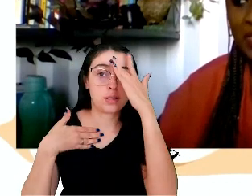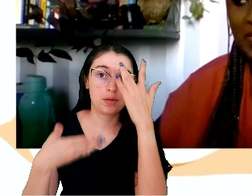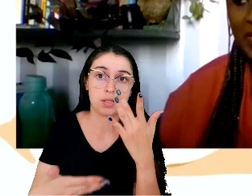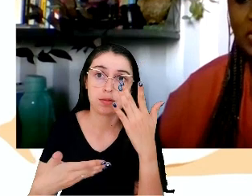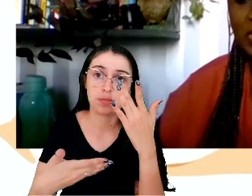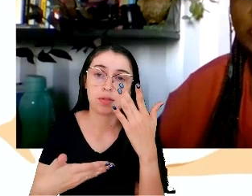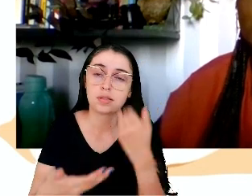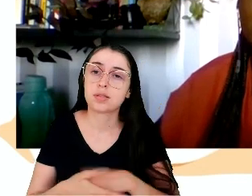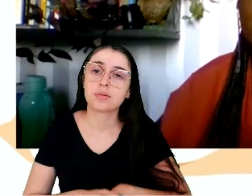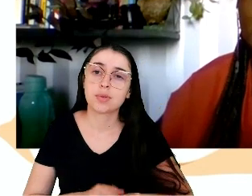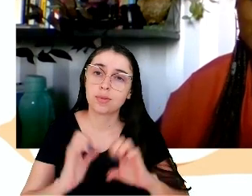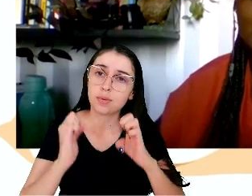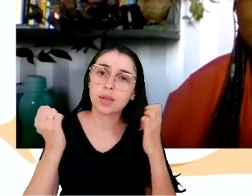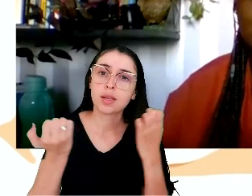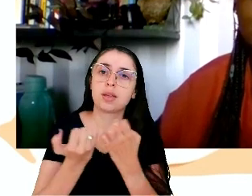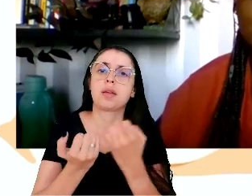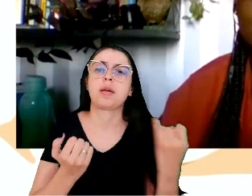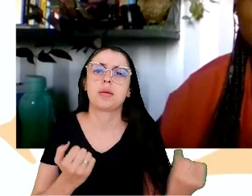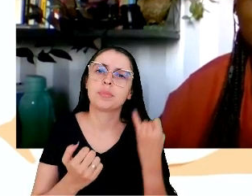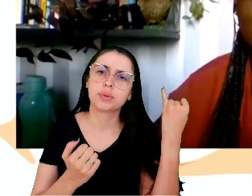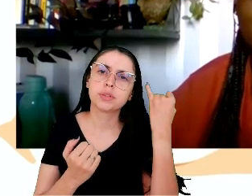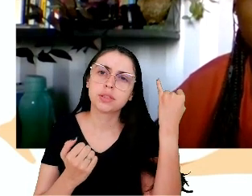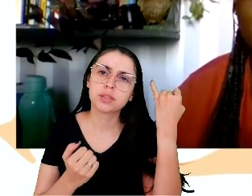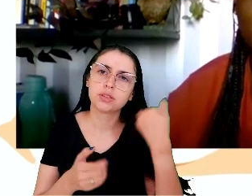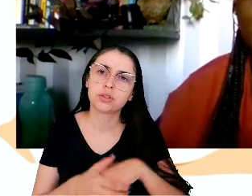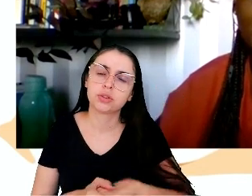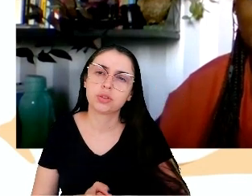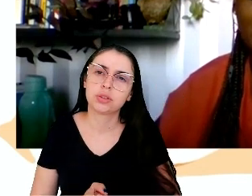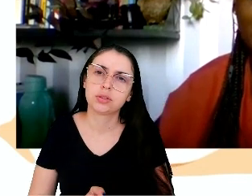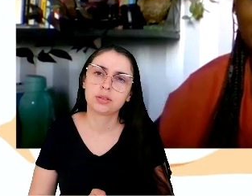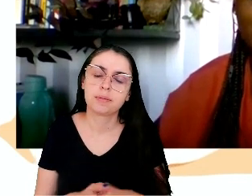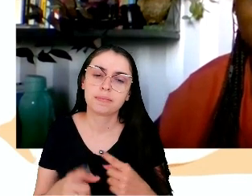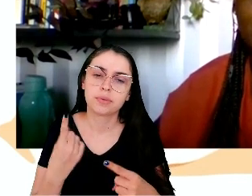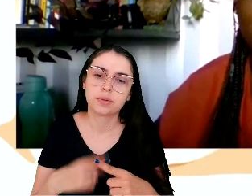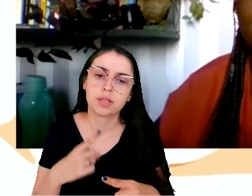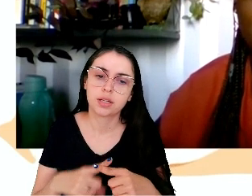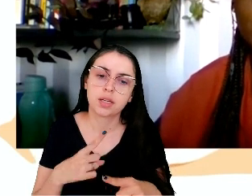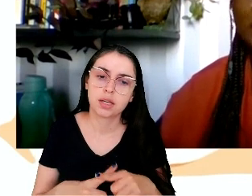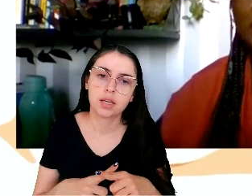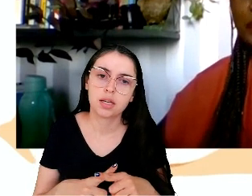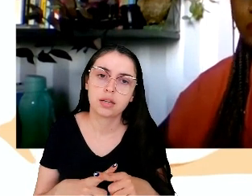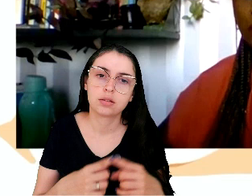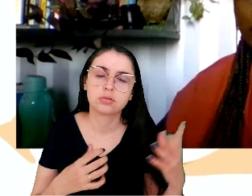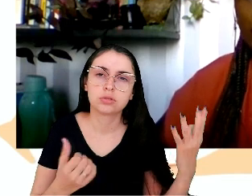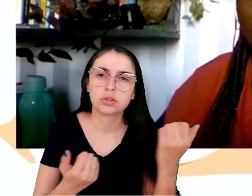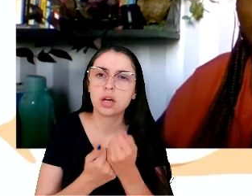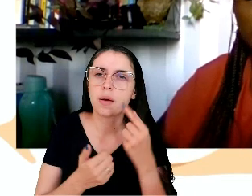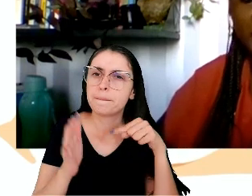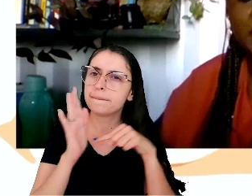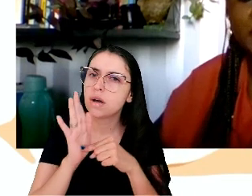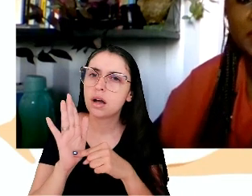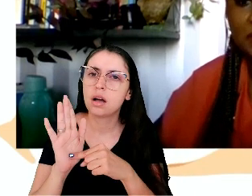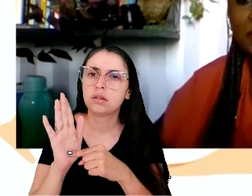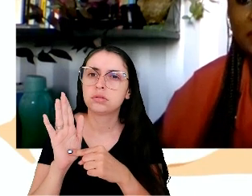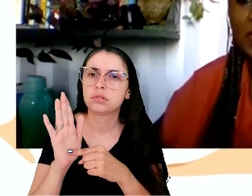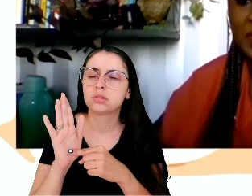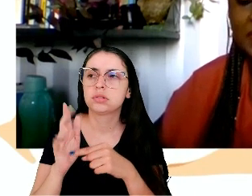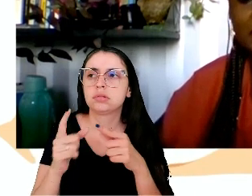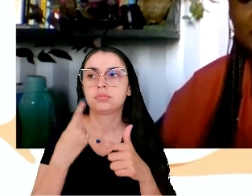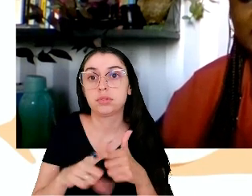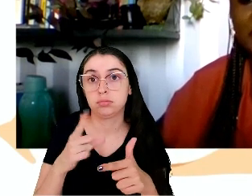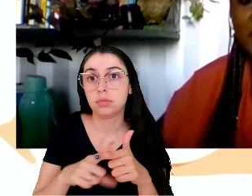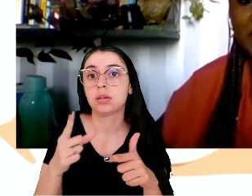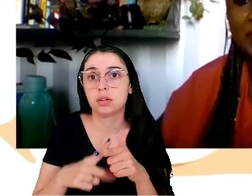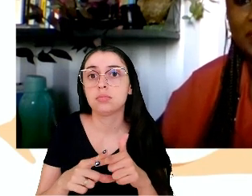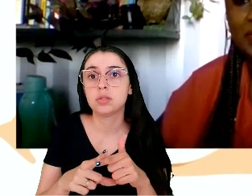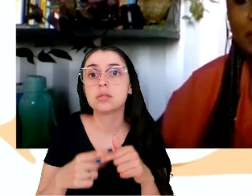evento, porque ele é de suma importância, porque ele nos aponta problemas que